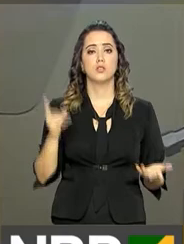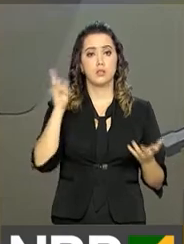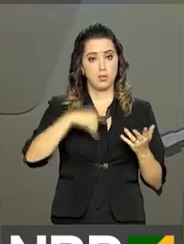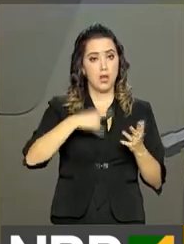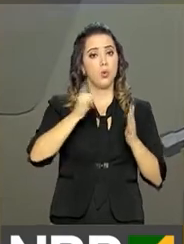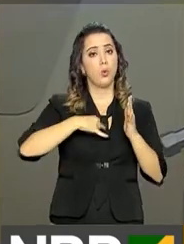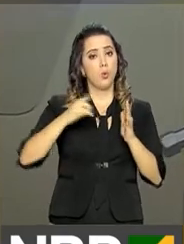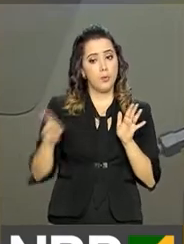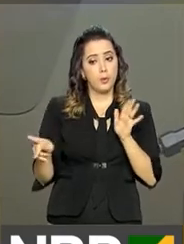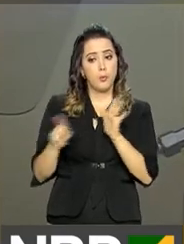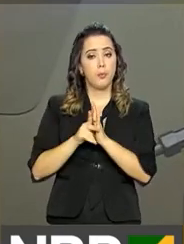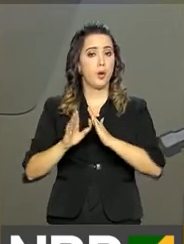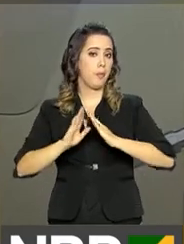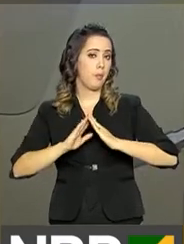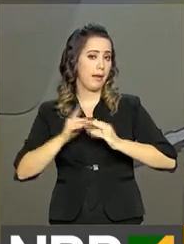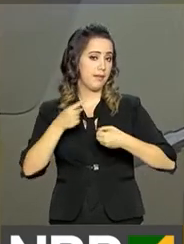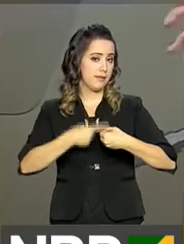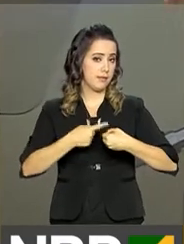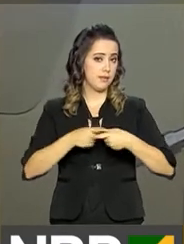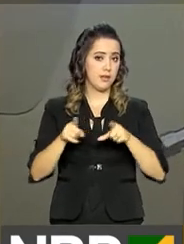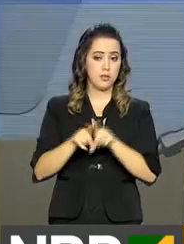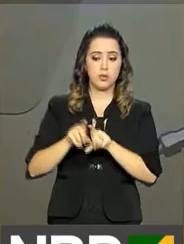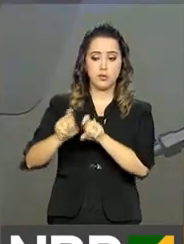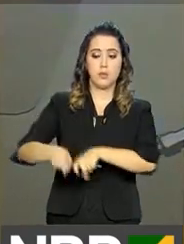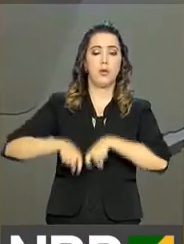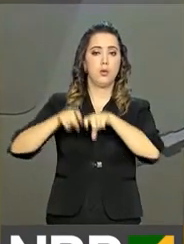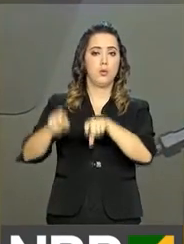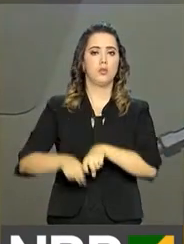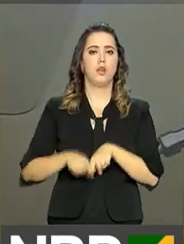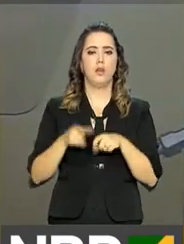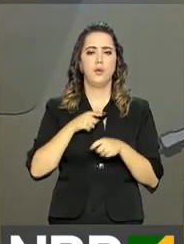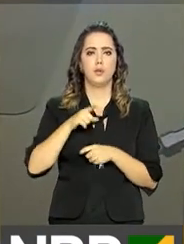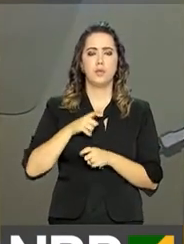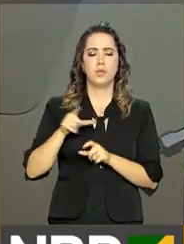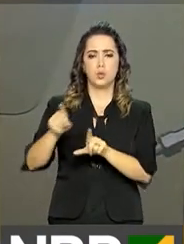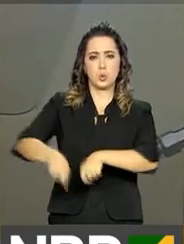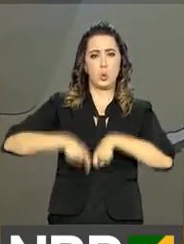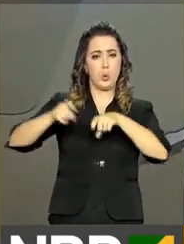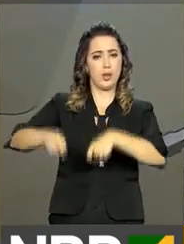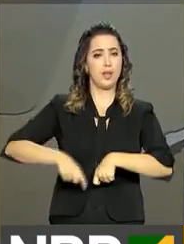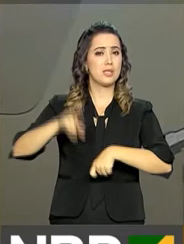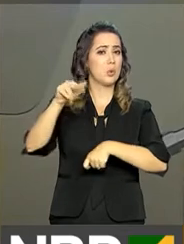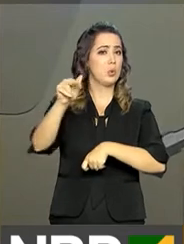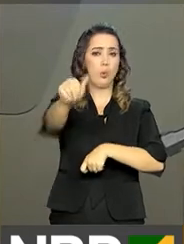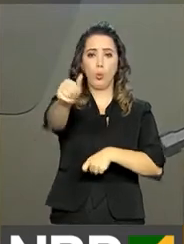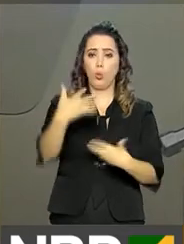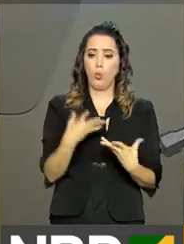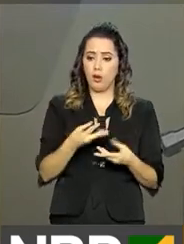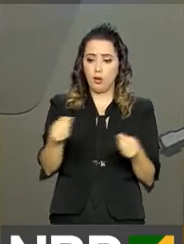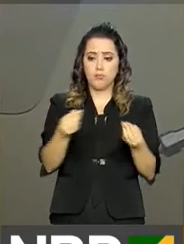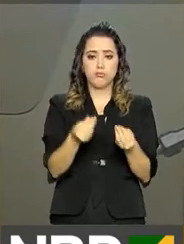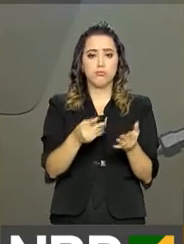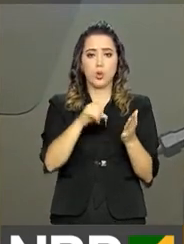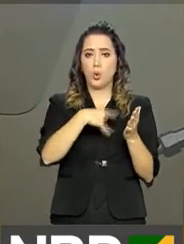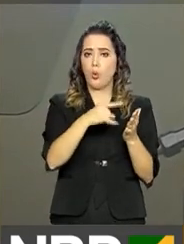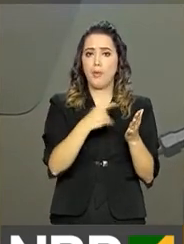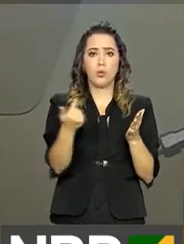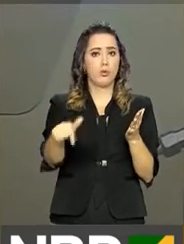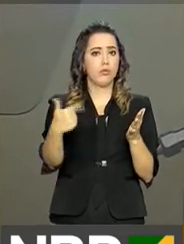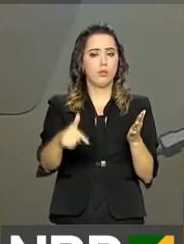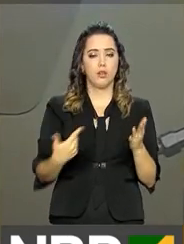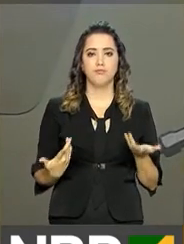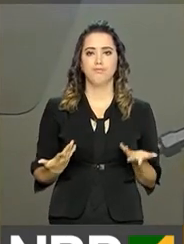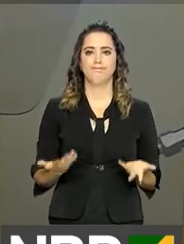rural. Tem assentados rurais que estão anos e anos e anos e não recebem o seu título, ou seja, ficam numa situação